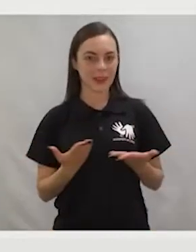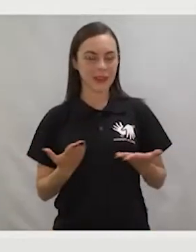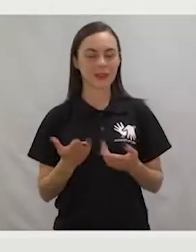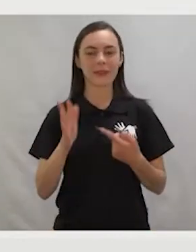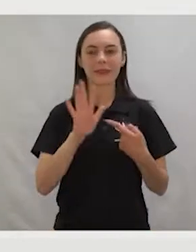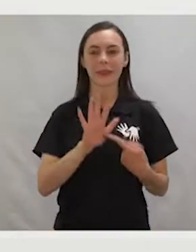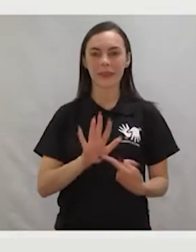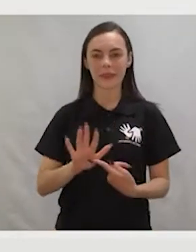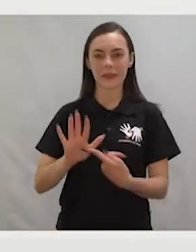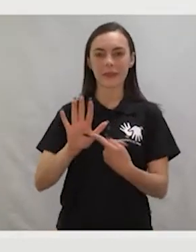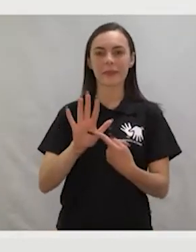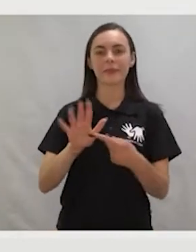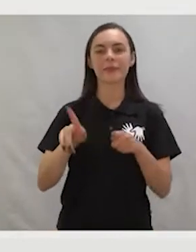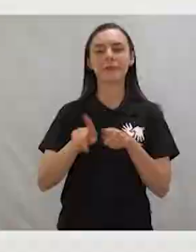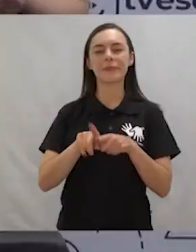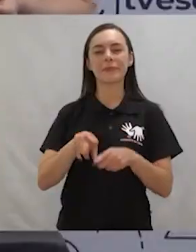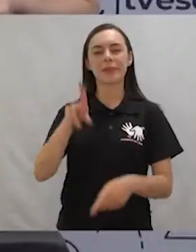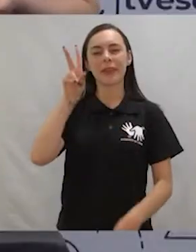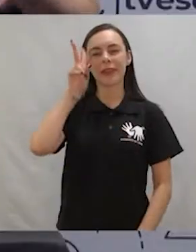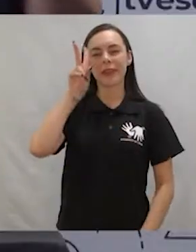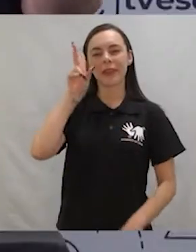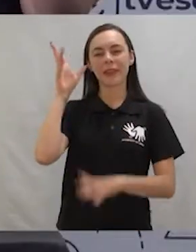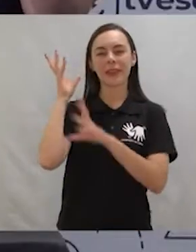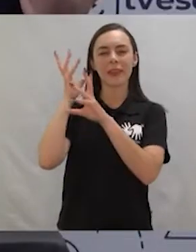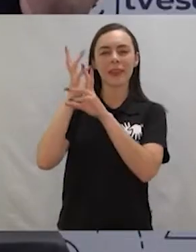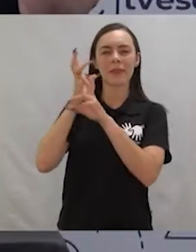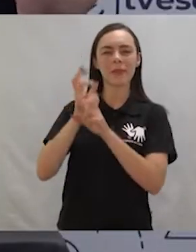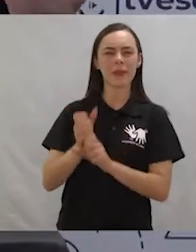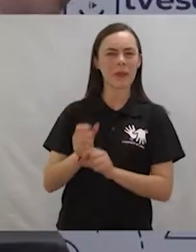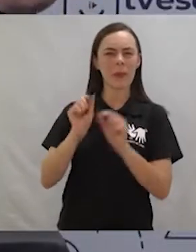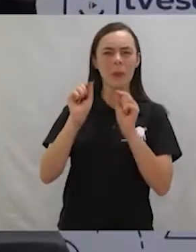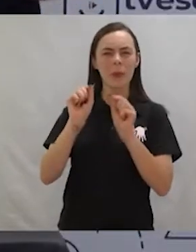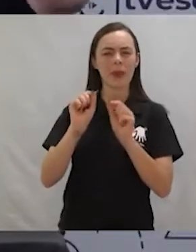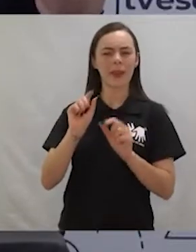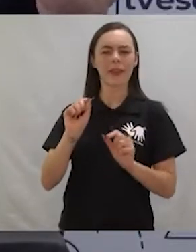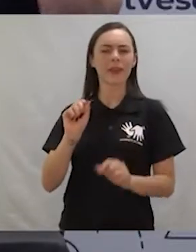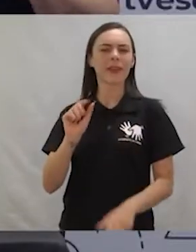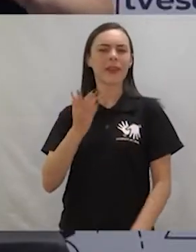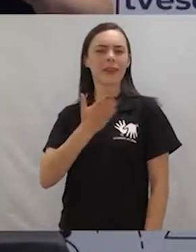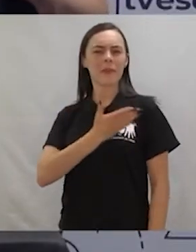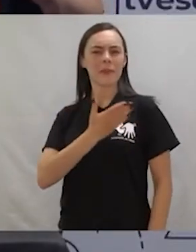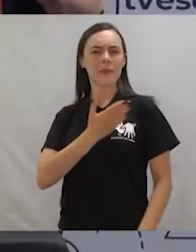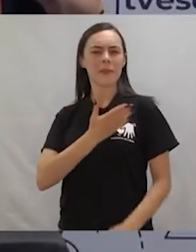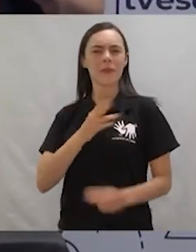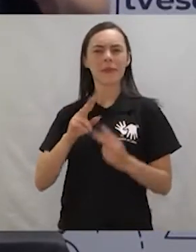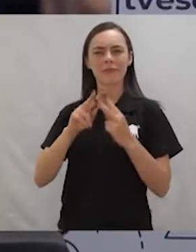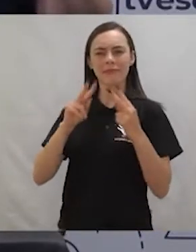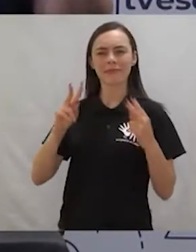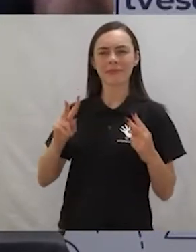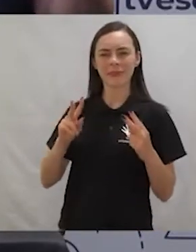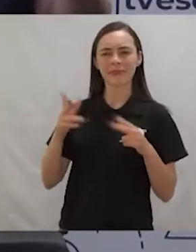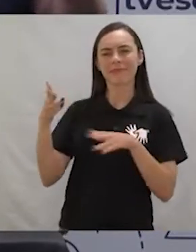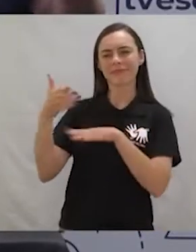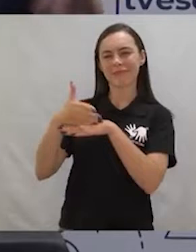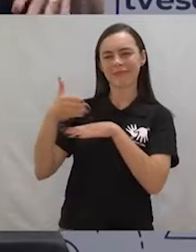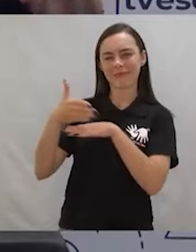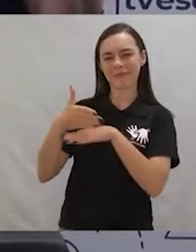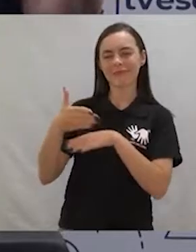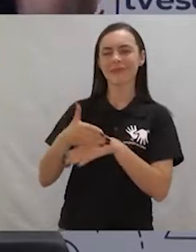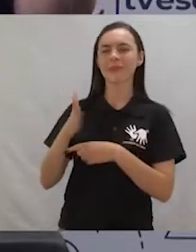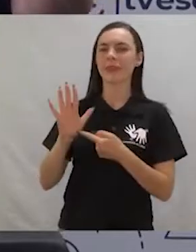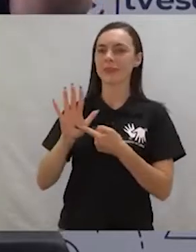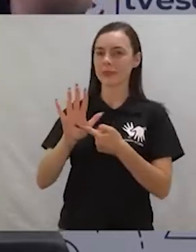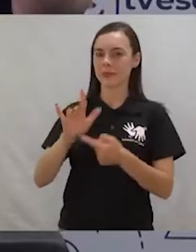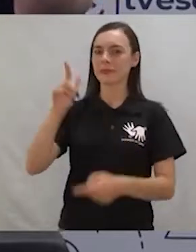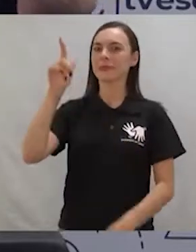vamos apresentá-los, né? Vamos relembrar os amigos, os personagens virtuais que nós trouxemos na outra aula. E